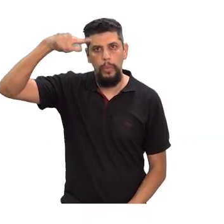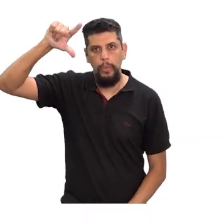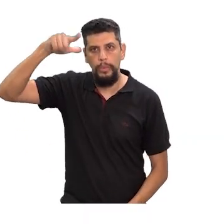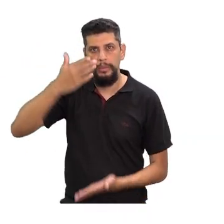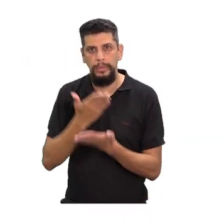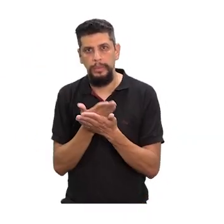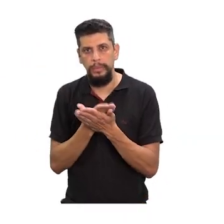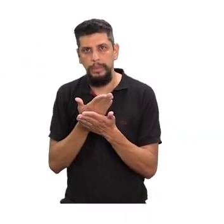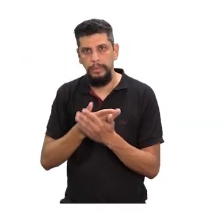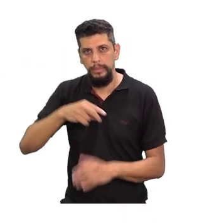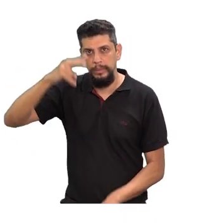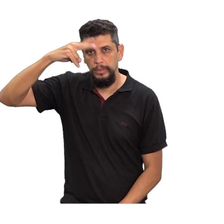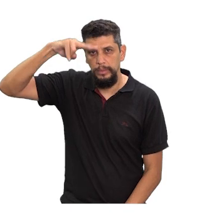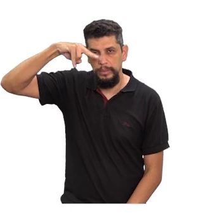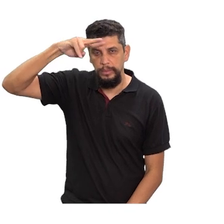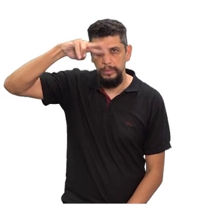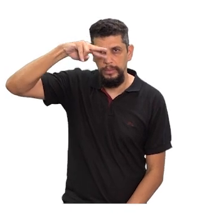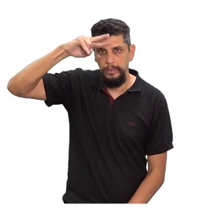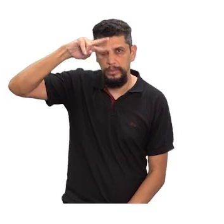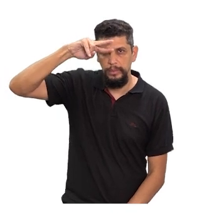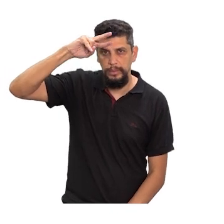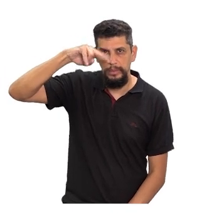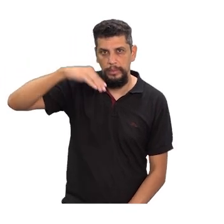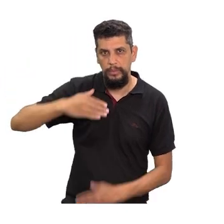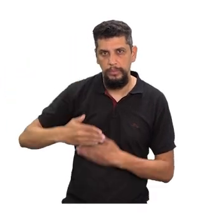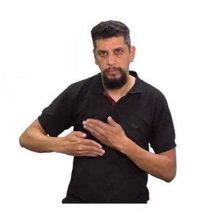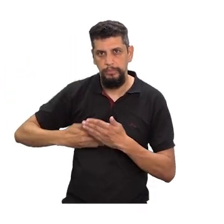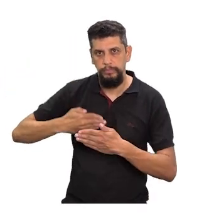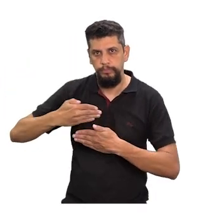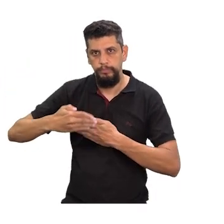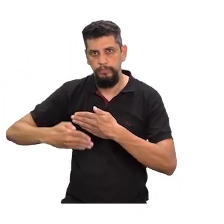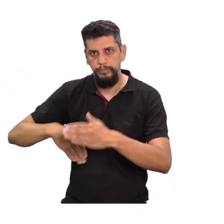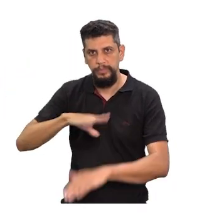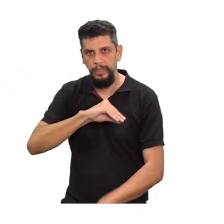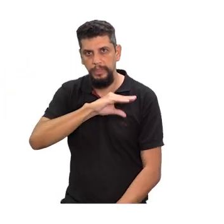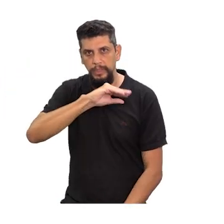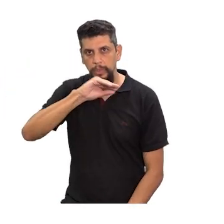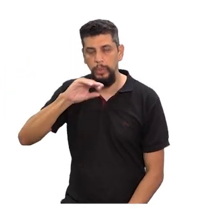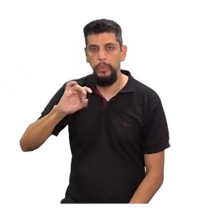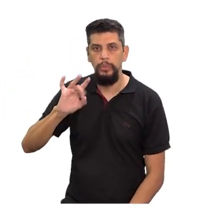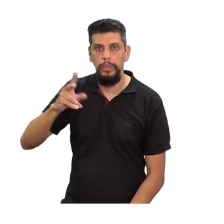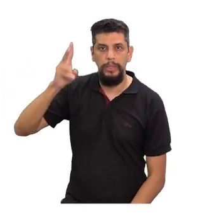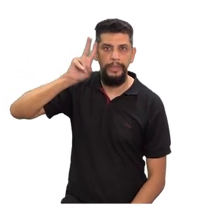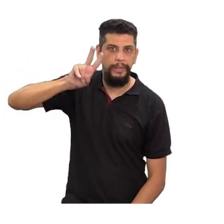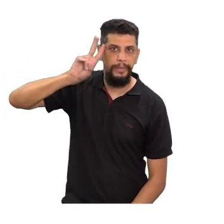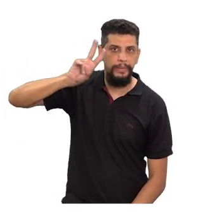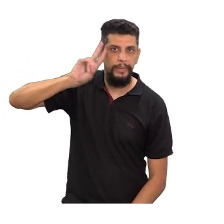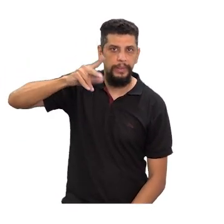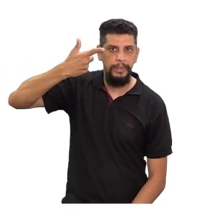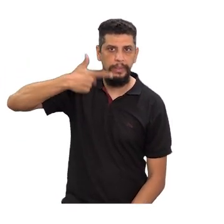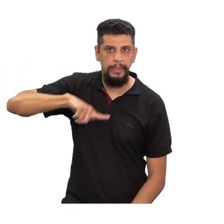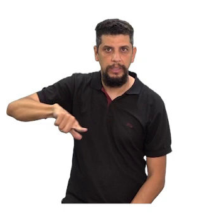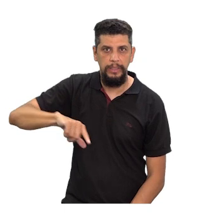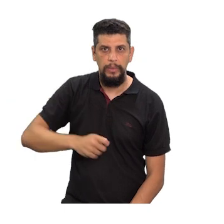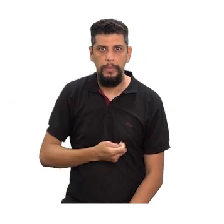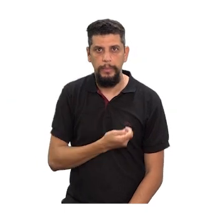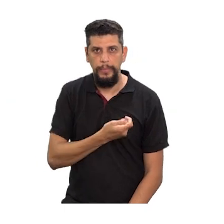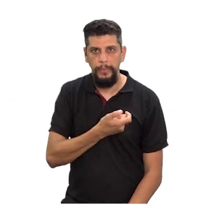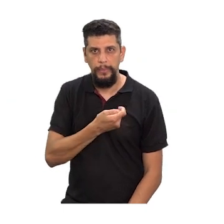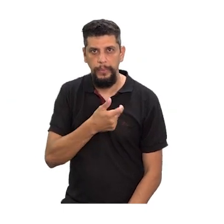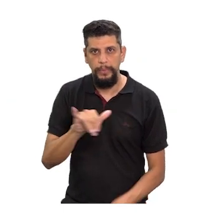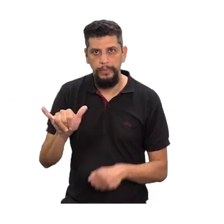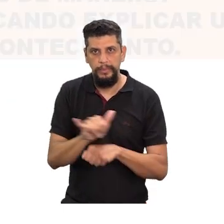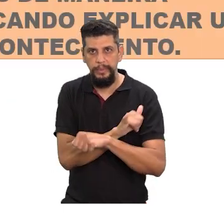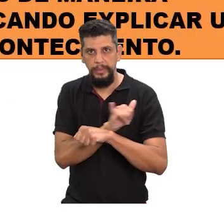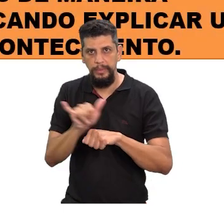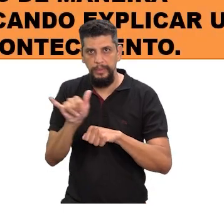outras aulas, né, as histórias com raízes na tradição oral, aqui é só para a gente relembrar um pouquinho desse